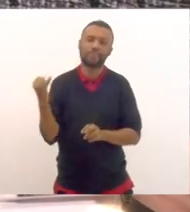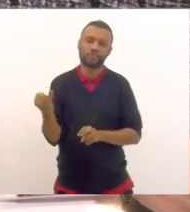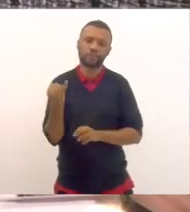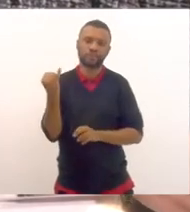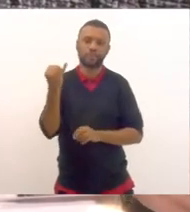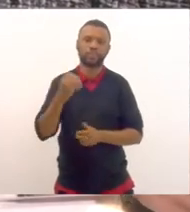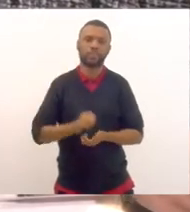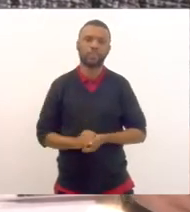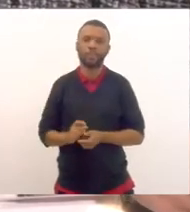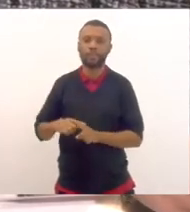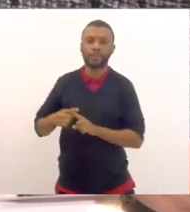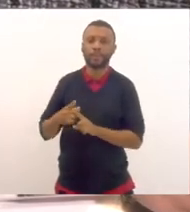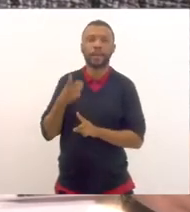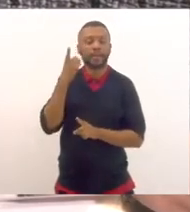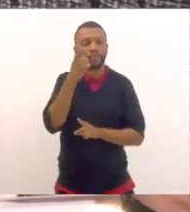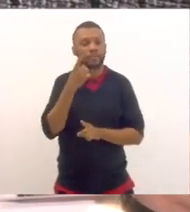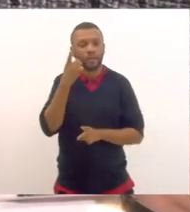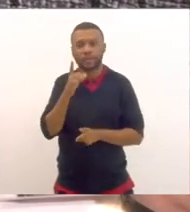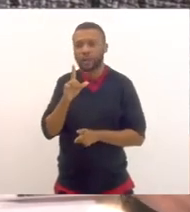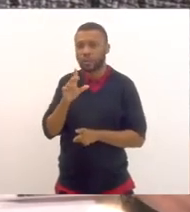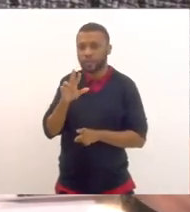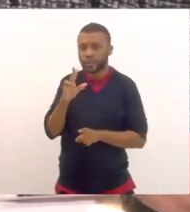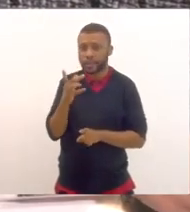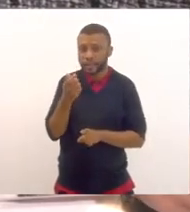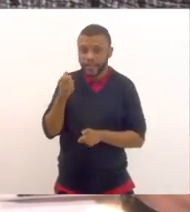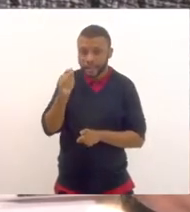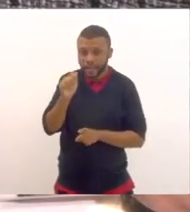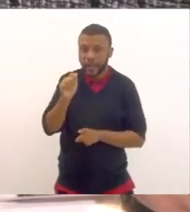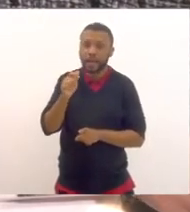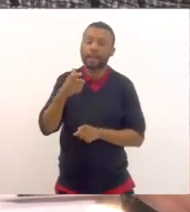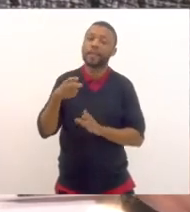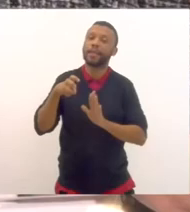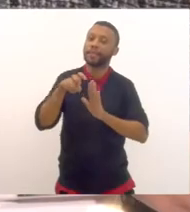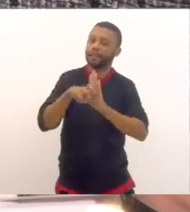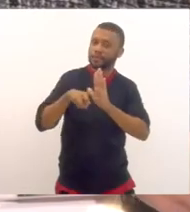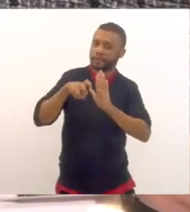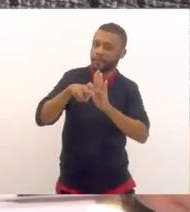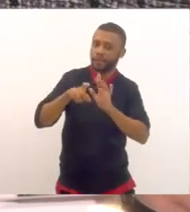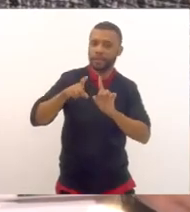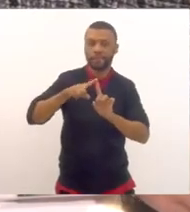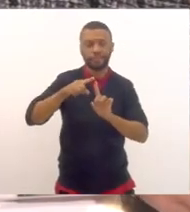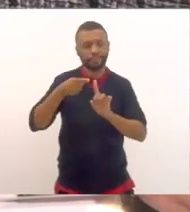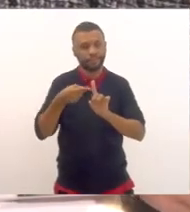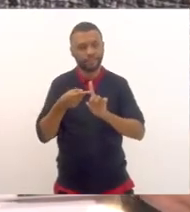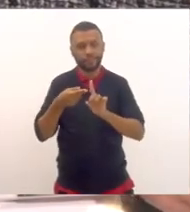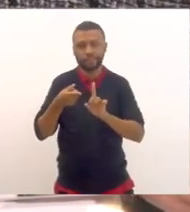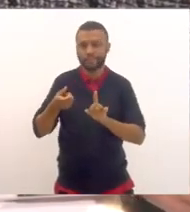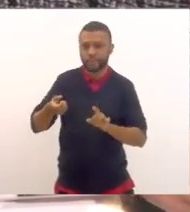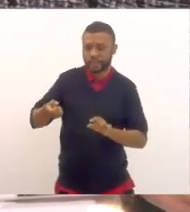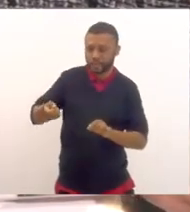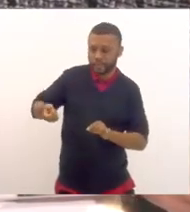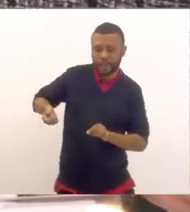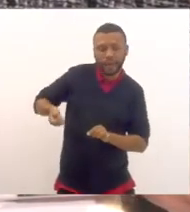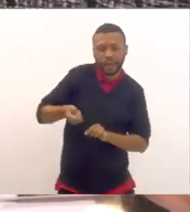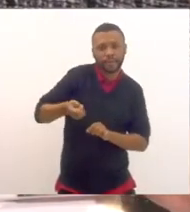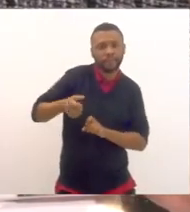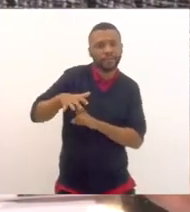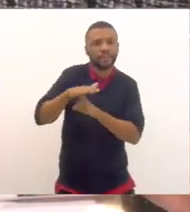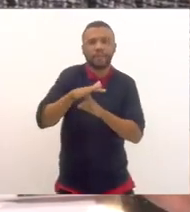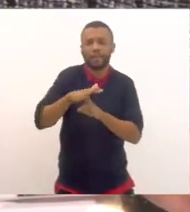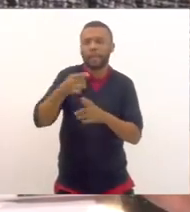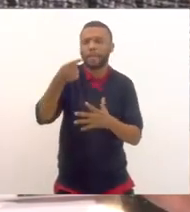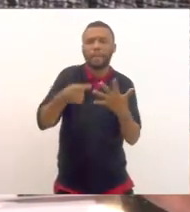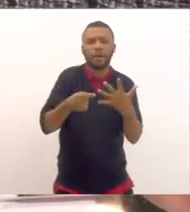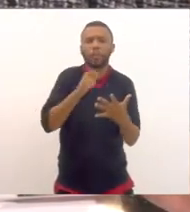EA deputada Lucinha tinha colocado exatamente pessoas com deficientes gestantes carrinho de feira o diabo não